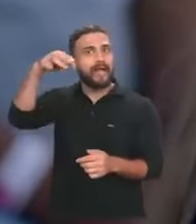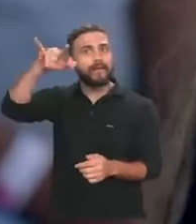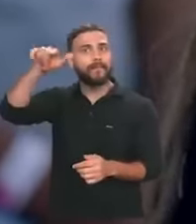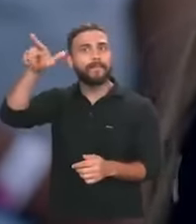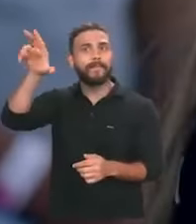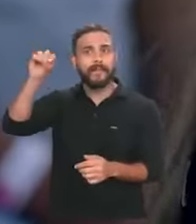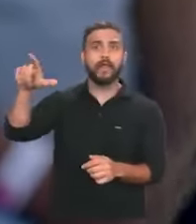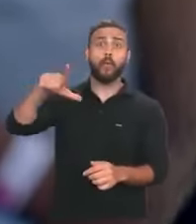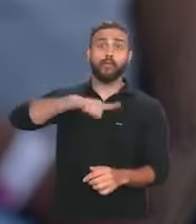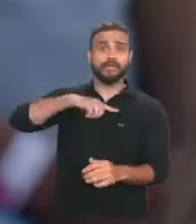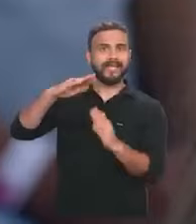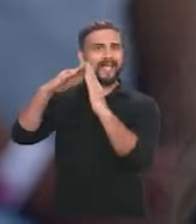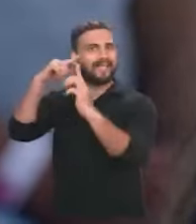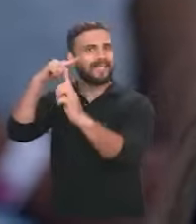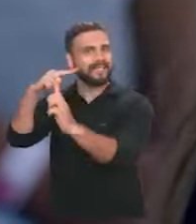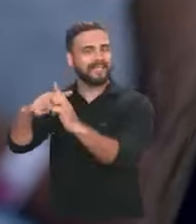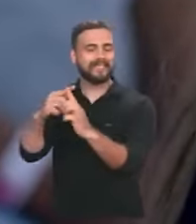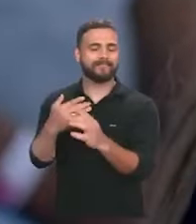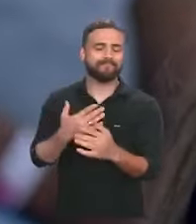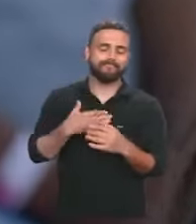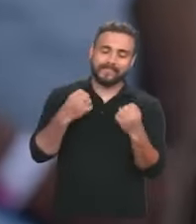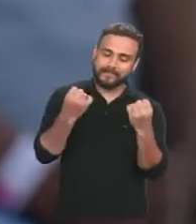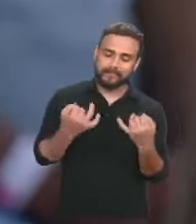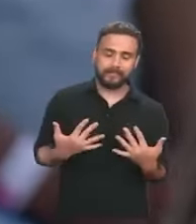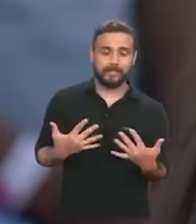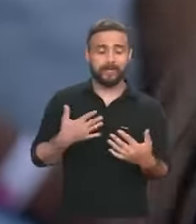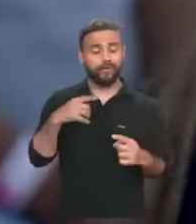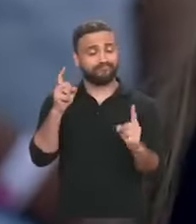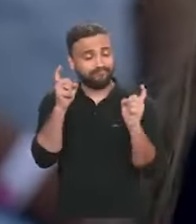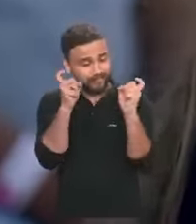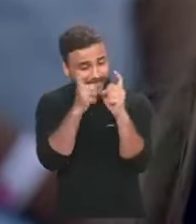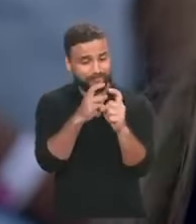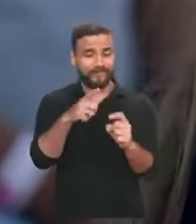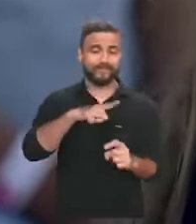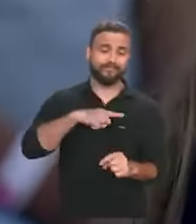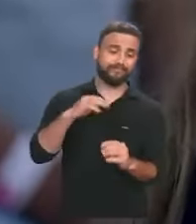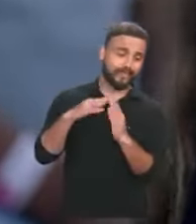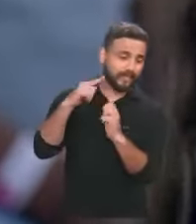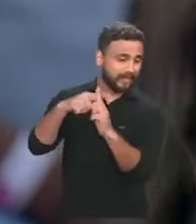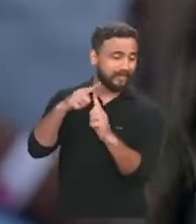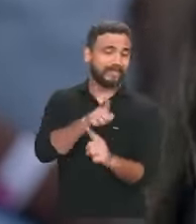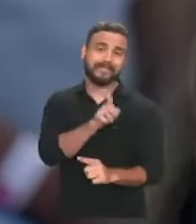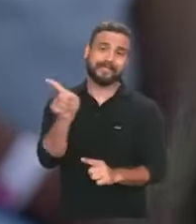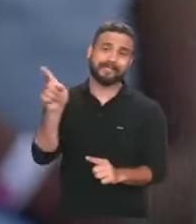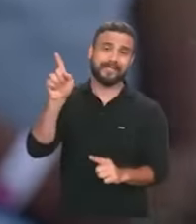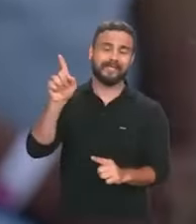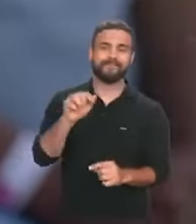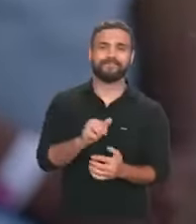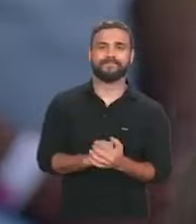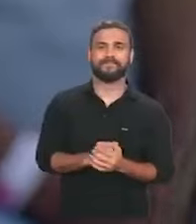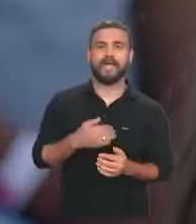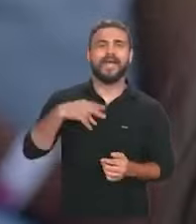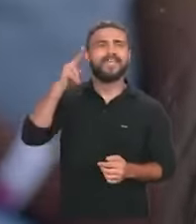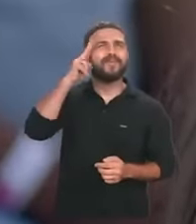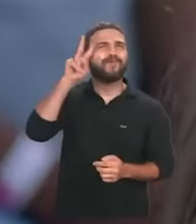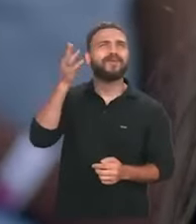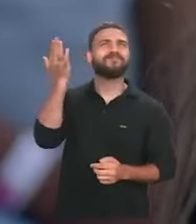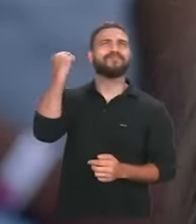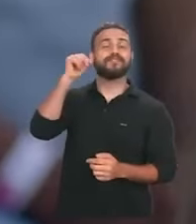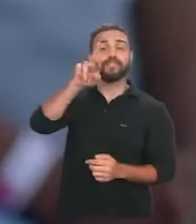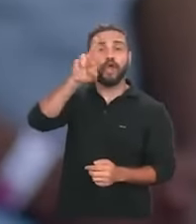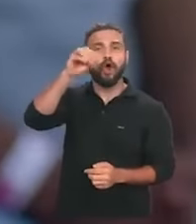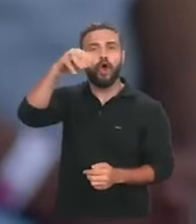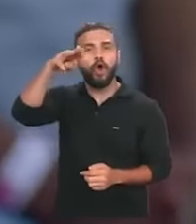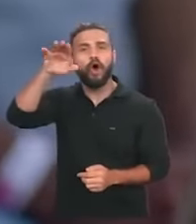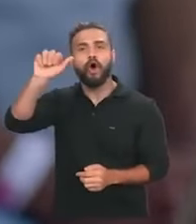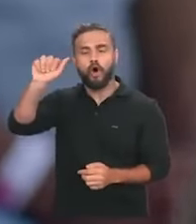escrito assim geralmente são em lugares bem difíceis até de encontrar e aí você lembra de Roma você vai para Roma e você vê